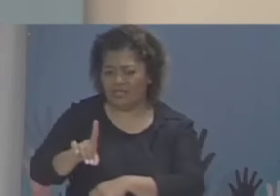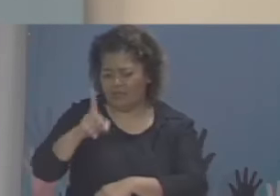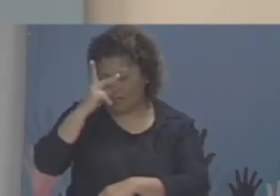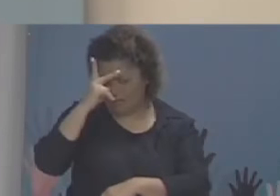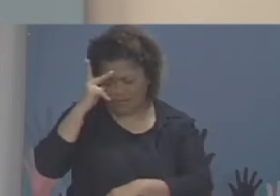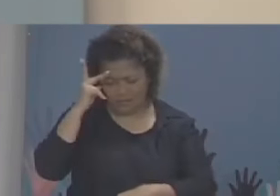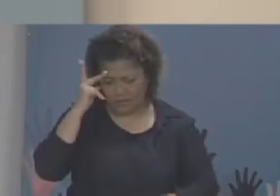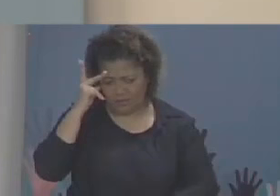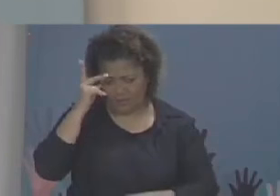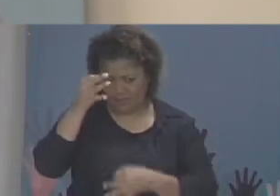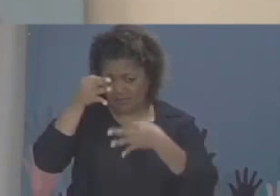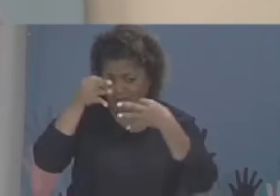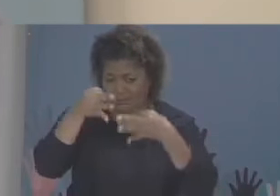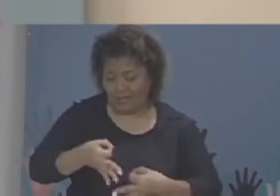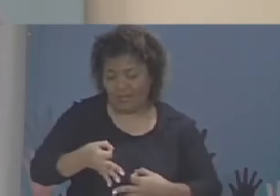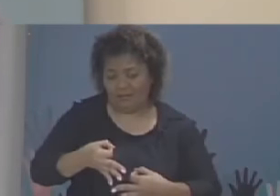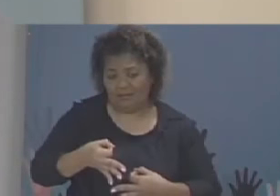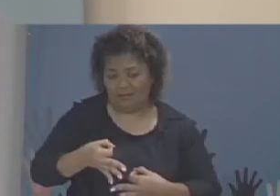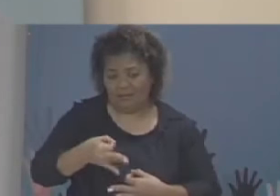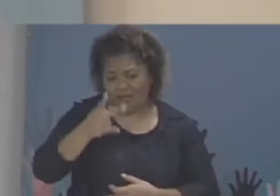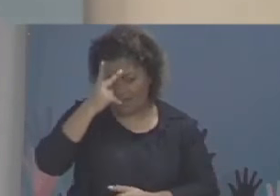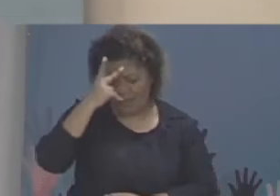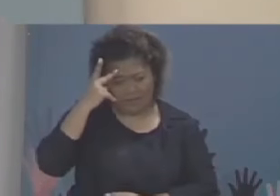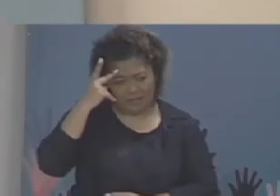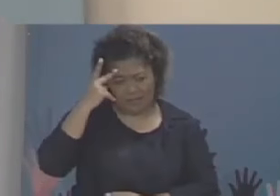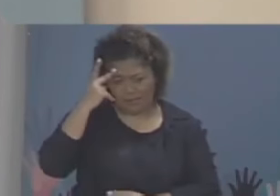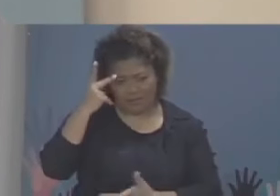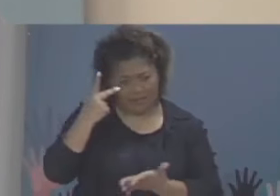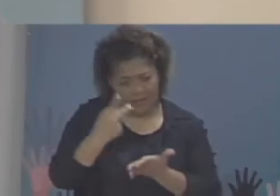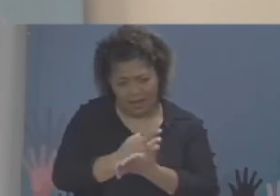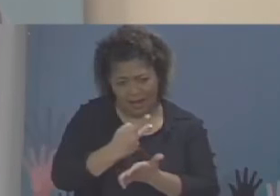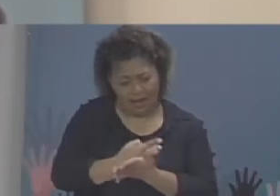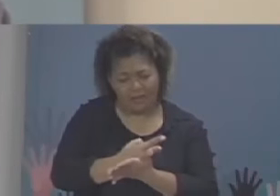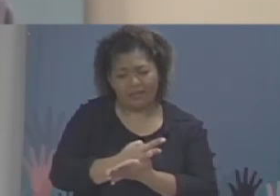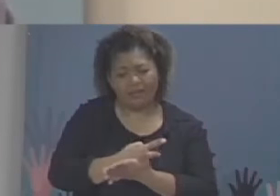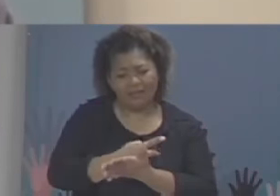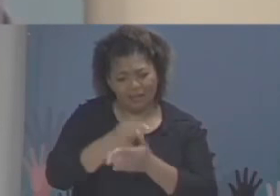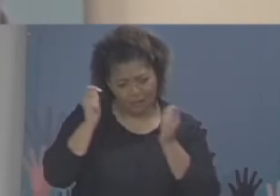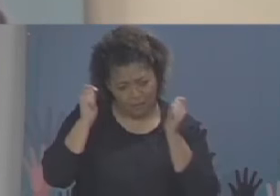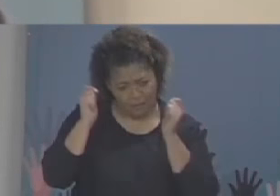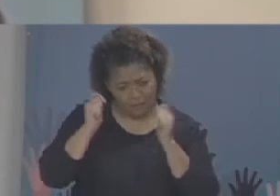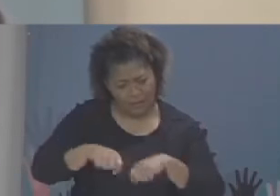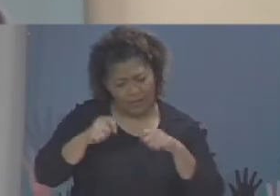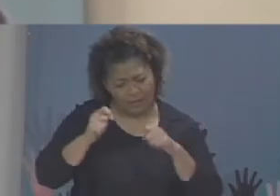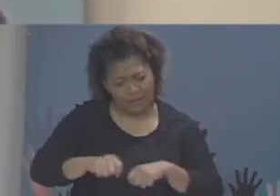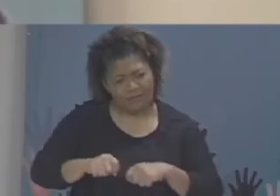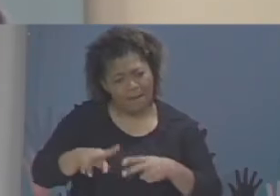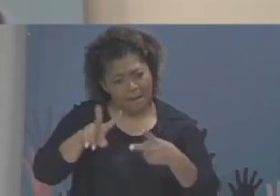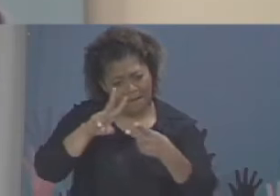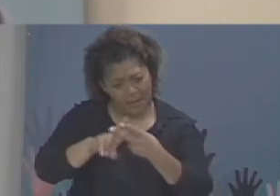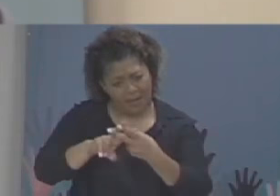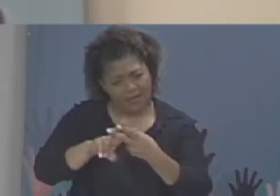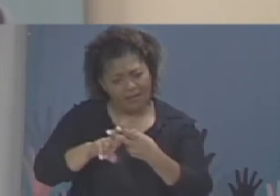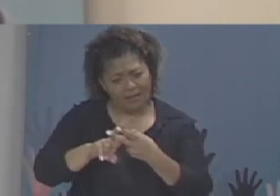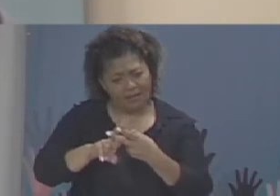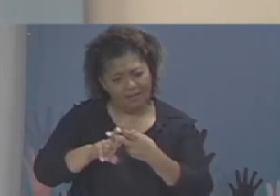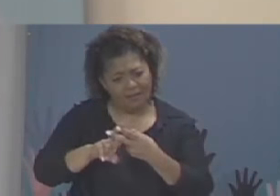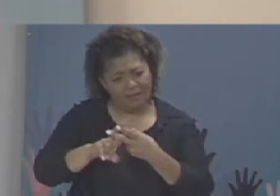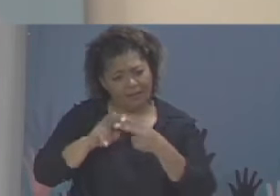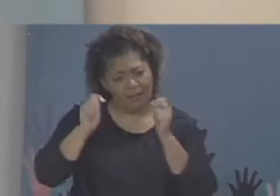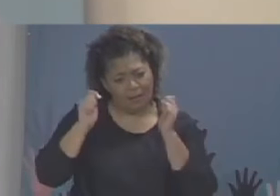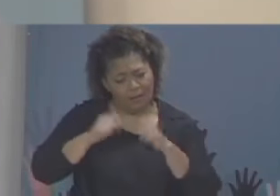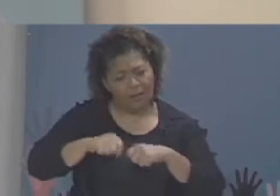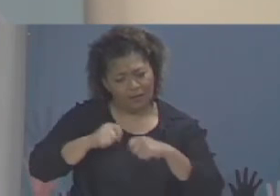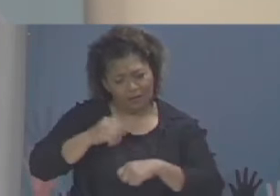sanção àquelas pessoas que nós sabemos quem são, conte com a gente e conte comigo, porque essa é uma bandeira minha